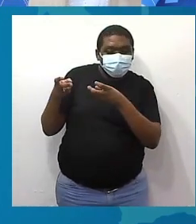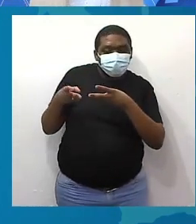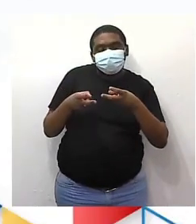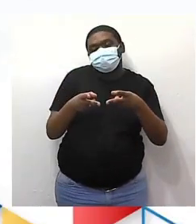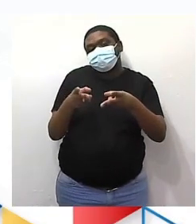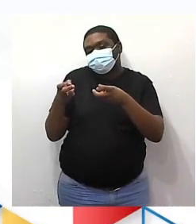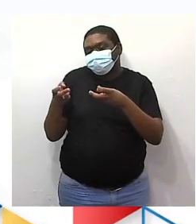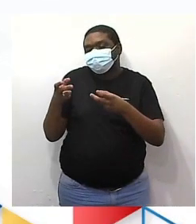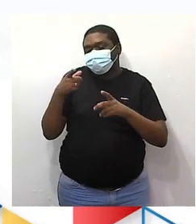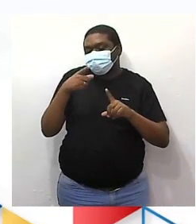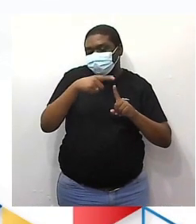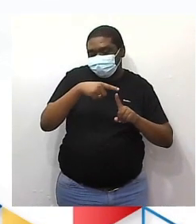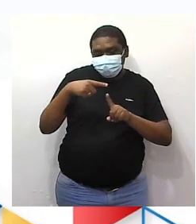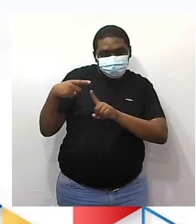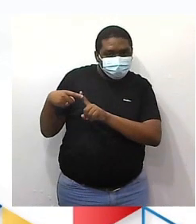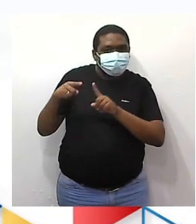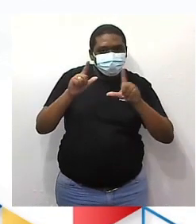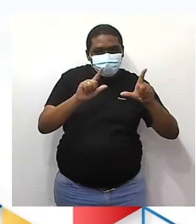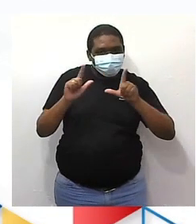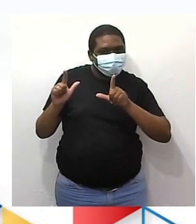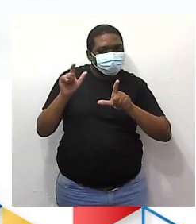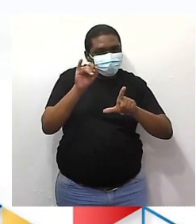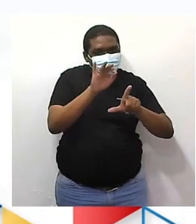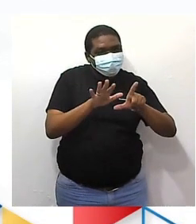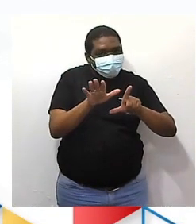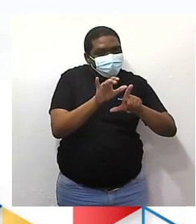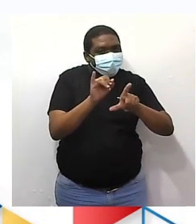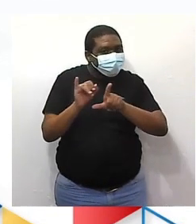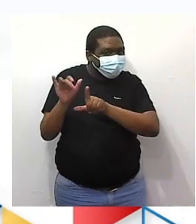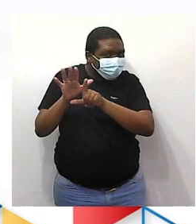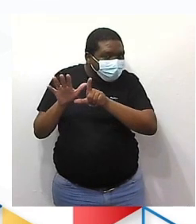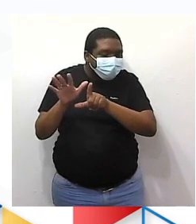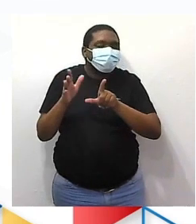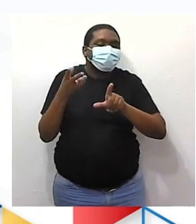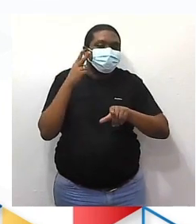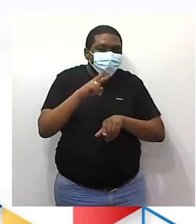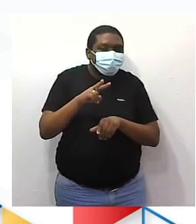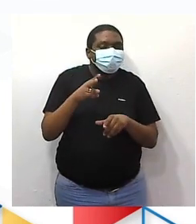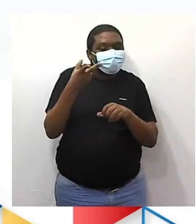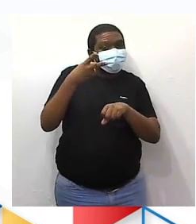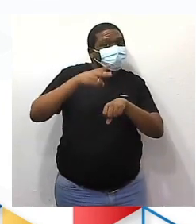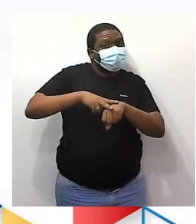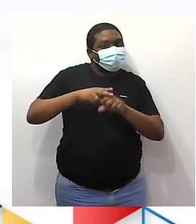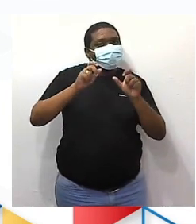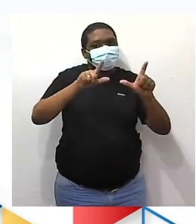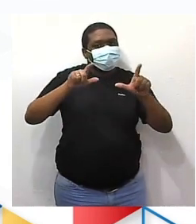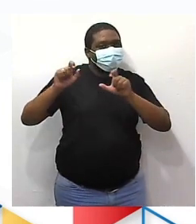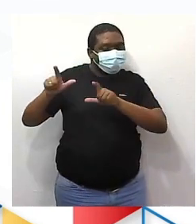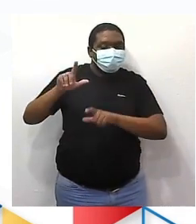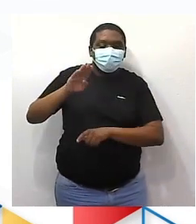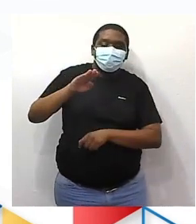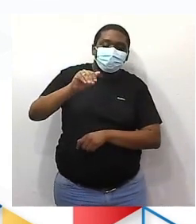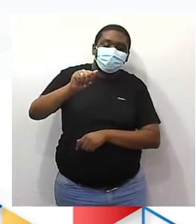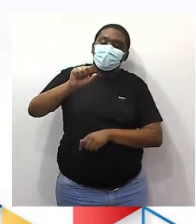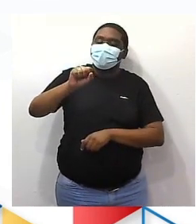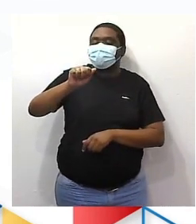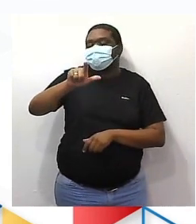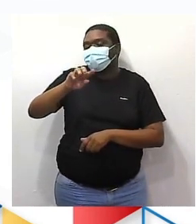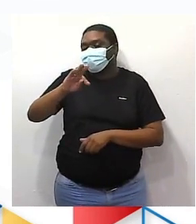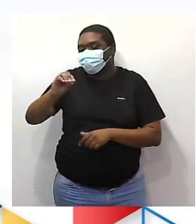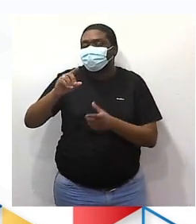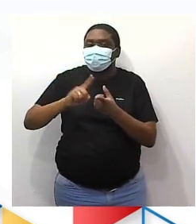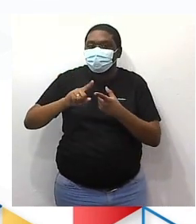ó, o basalto e o granito. Já viram aí essas rochas aí magmáticas? O basalto e o